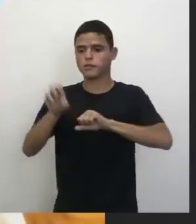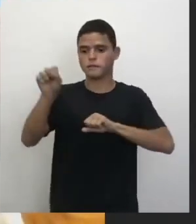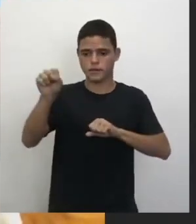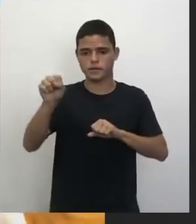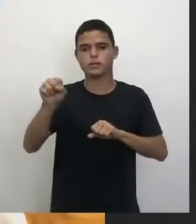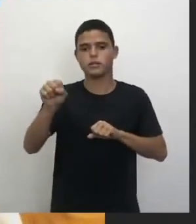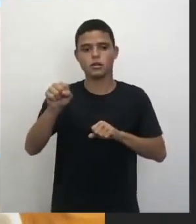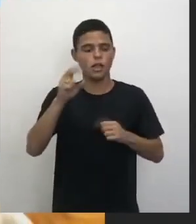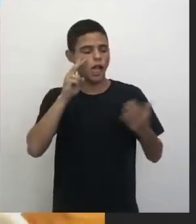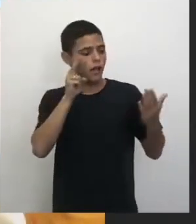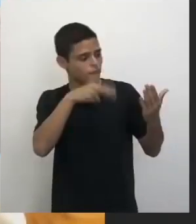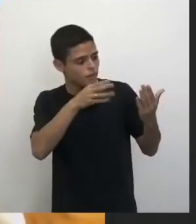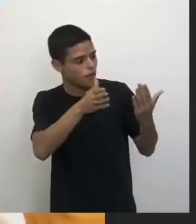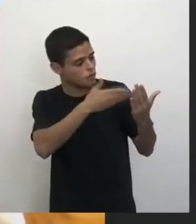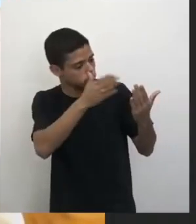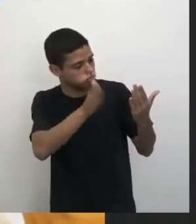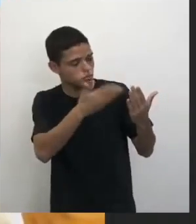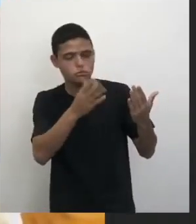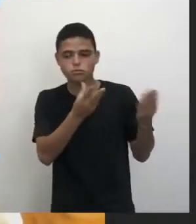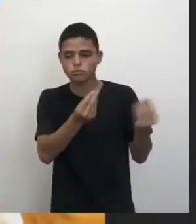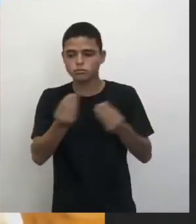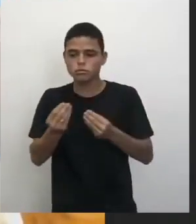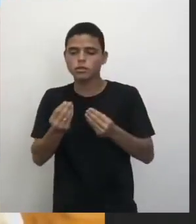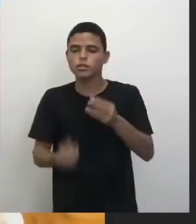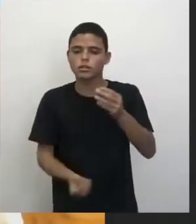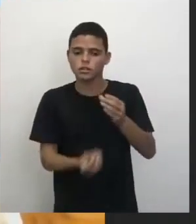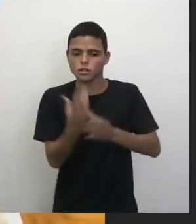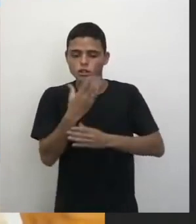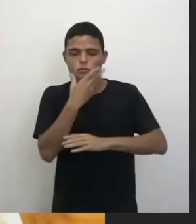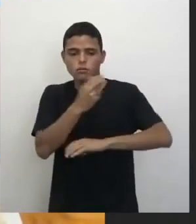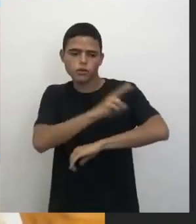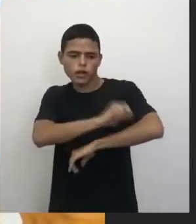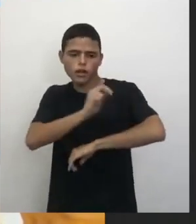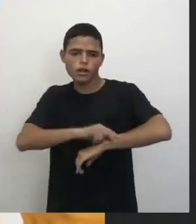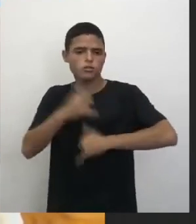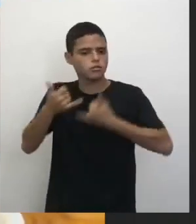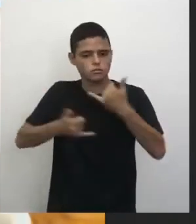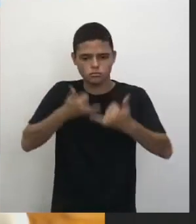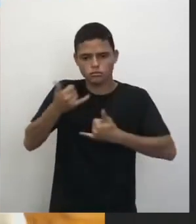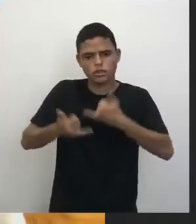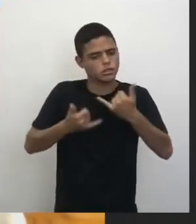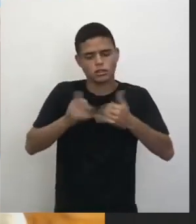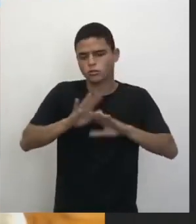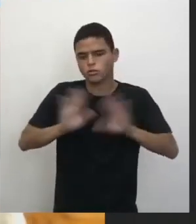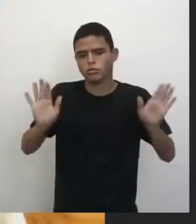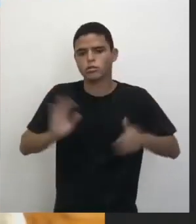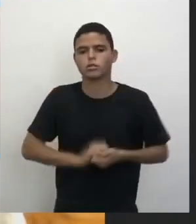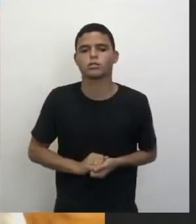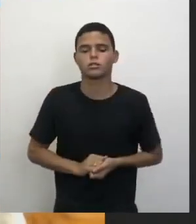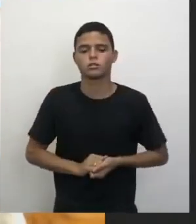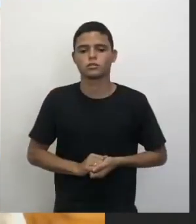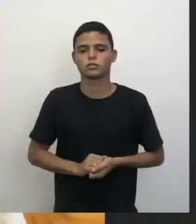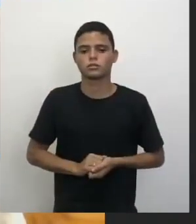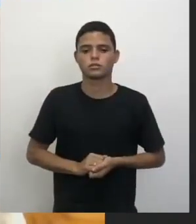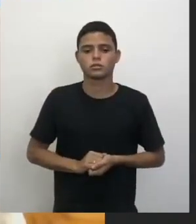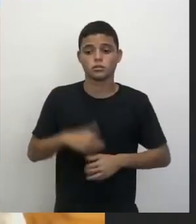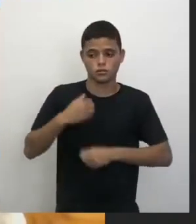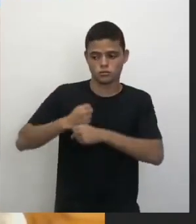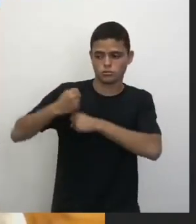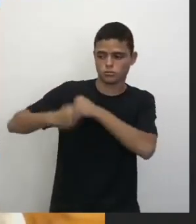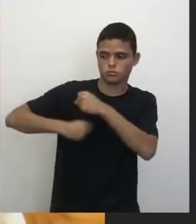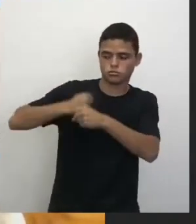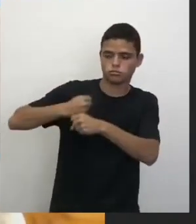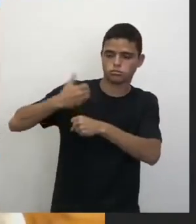criança, lia bastante. E eu criei o Homem Grilo como uma brincadeira, assim, sem maiores pretensões, né? Foi só alguns anos mais